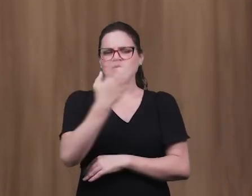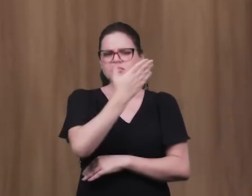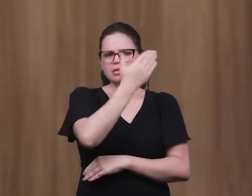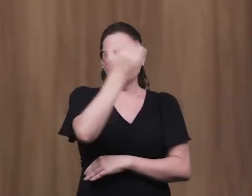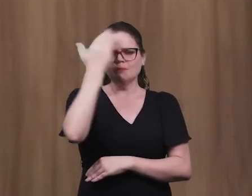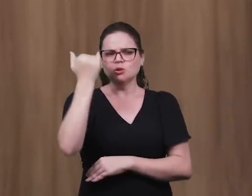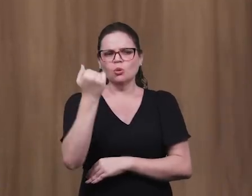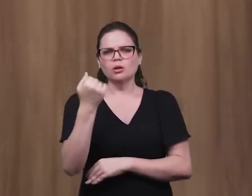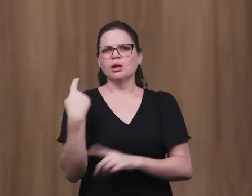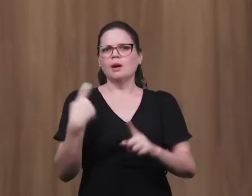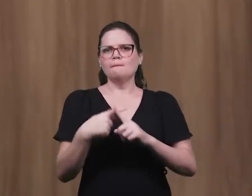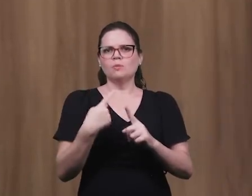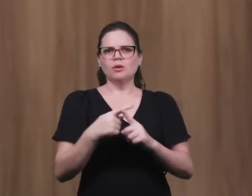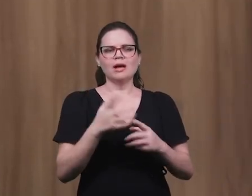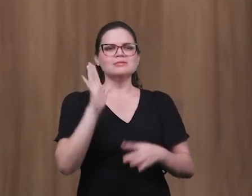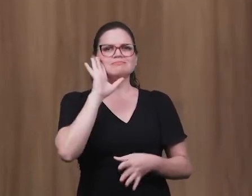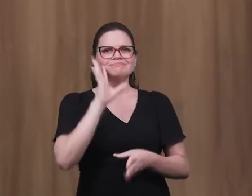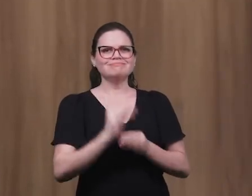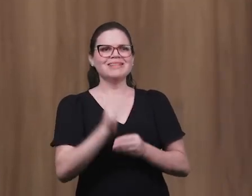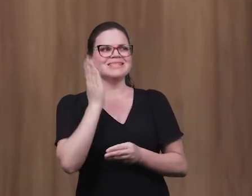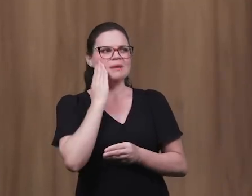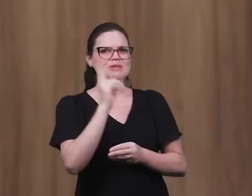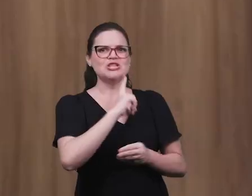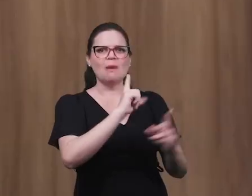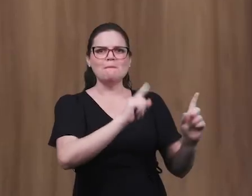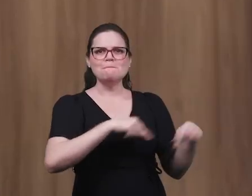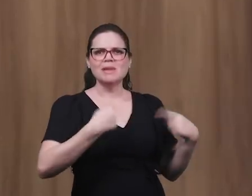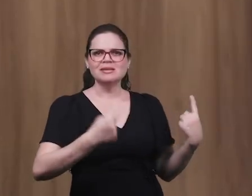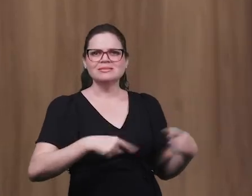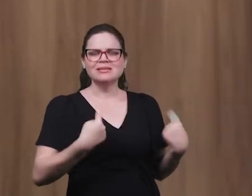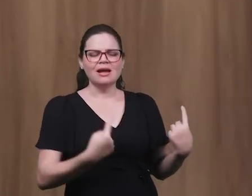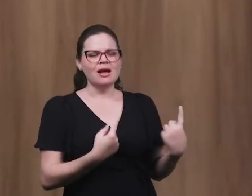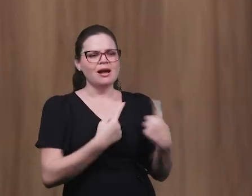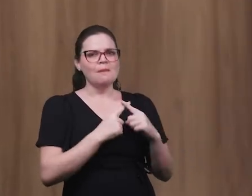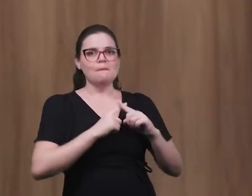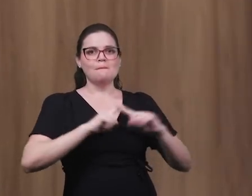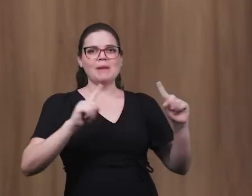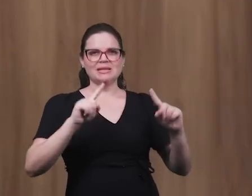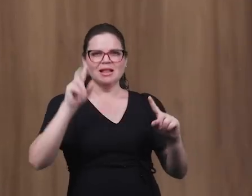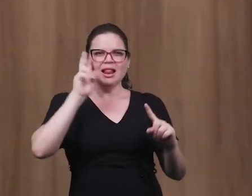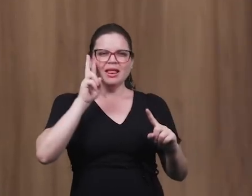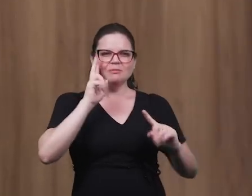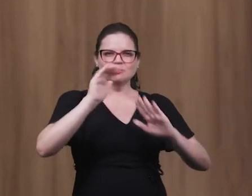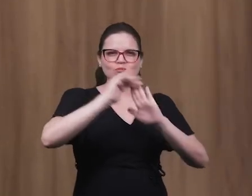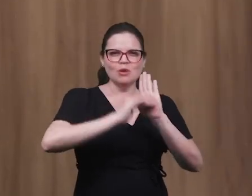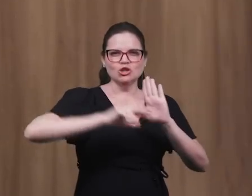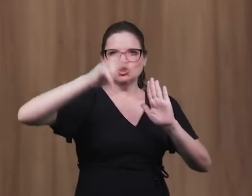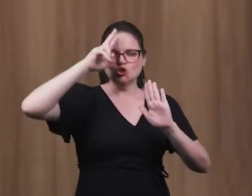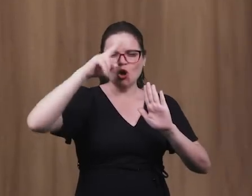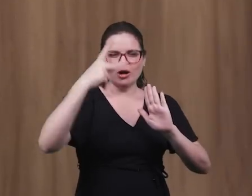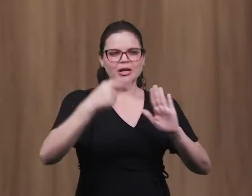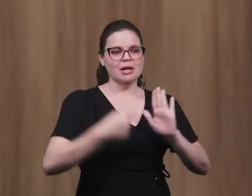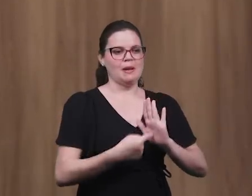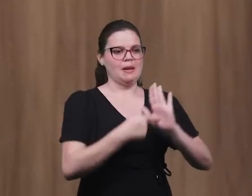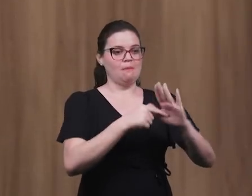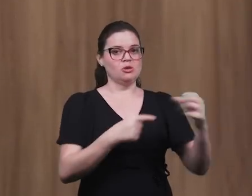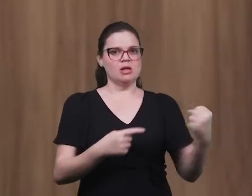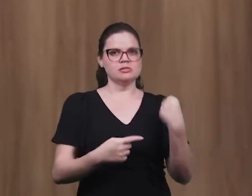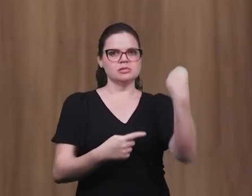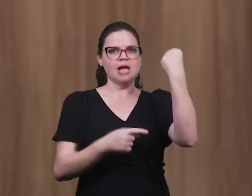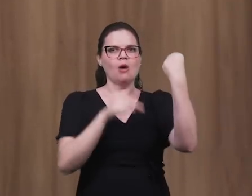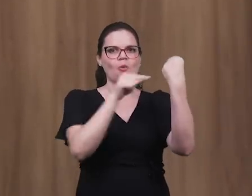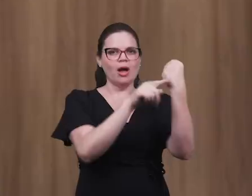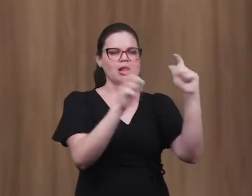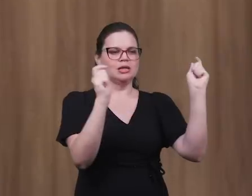sabedoria diante especificamente daquela passagem que Davi encontra Saul ali na posição de seu